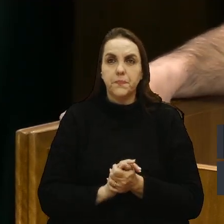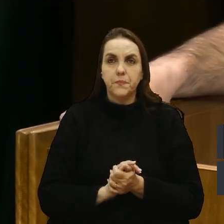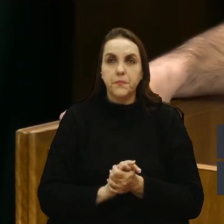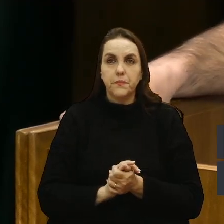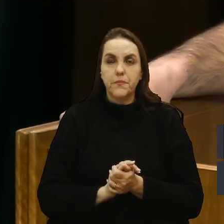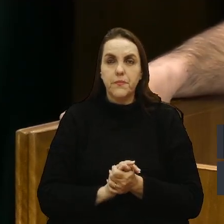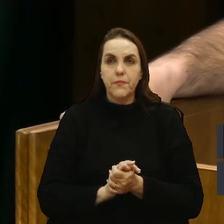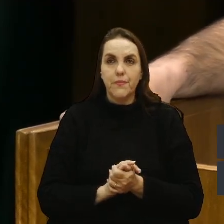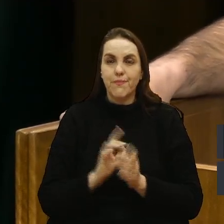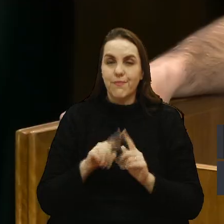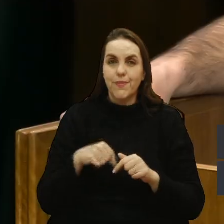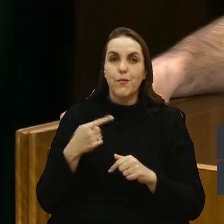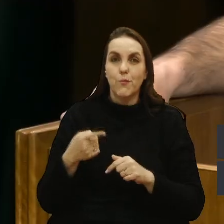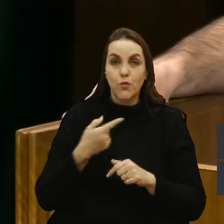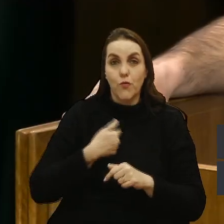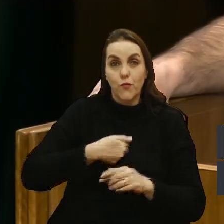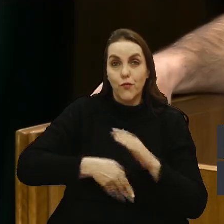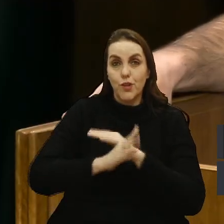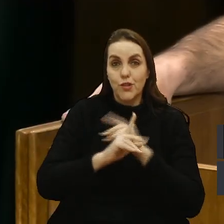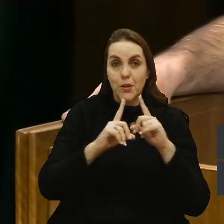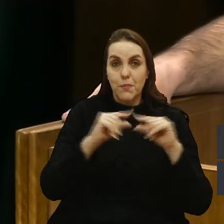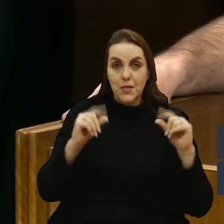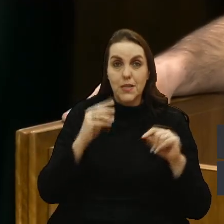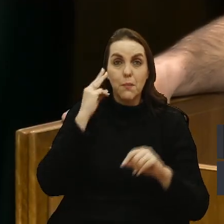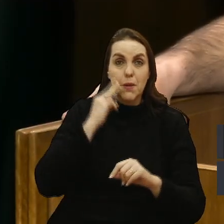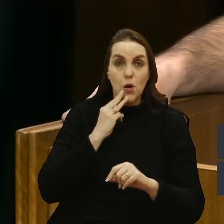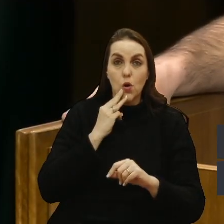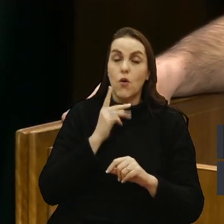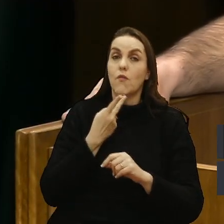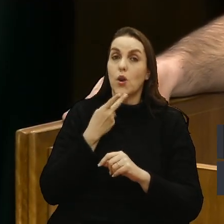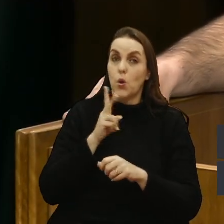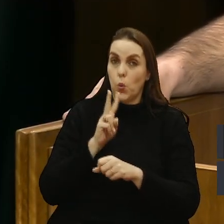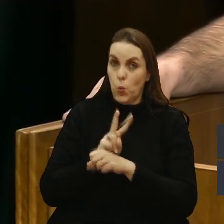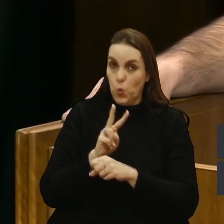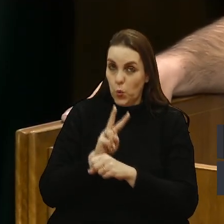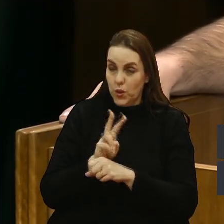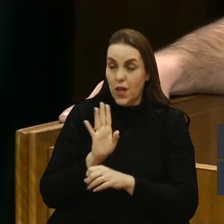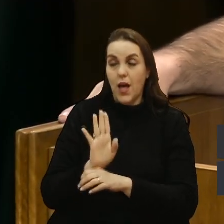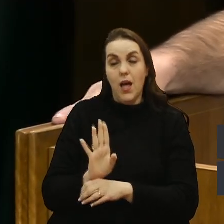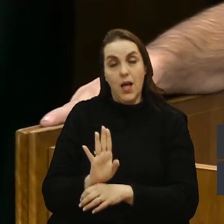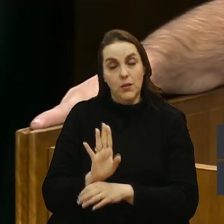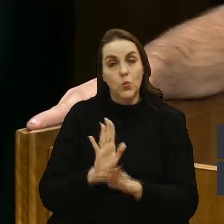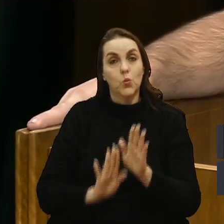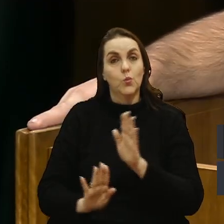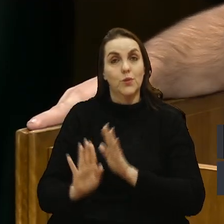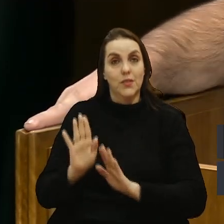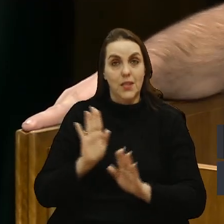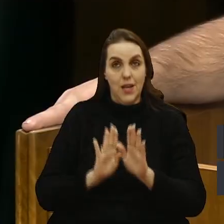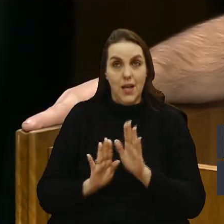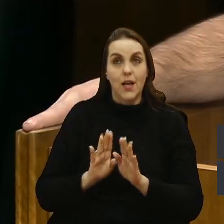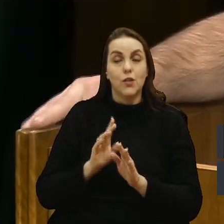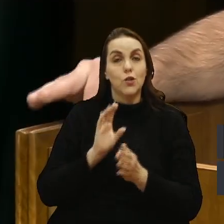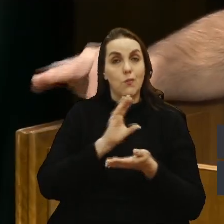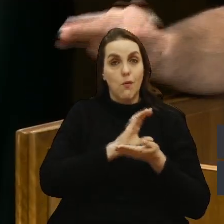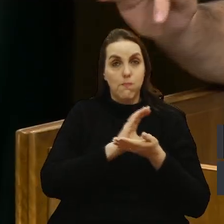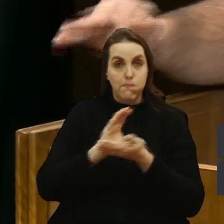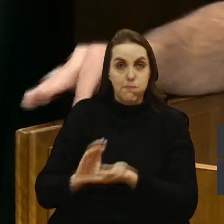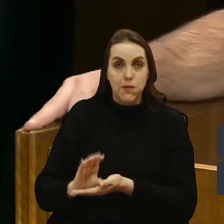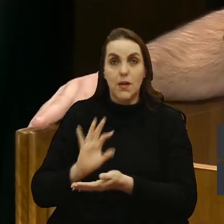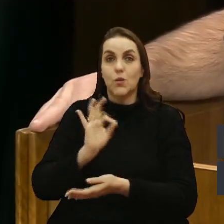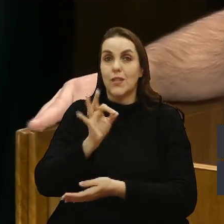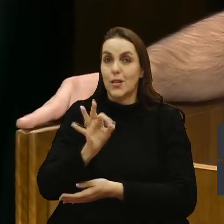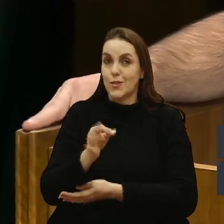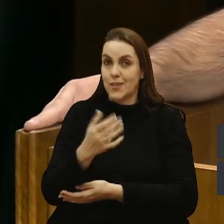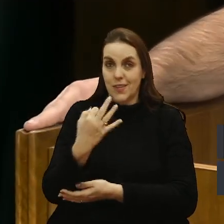E aí fui para Brasília, falei com o Marcon falou, cuidado, porque se mandar esse dinheiro não tem certeza de que